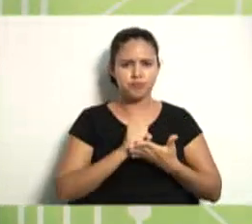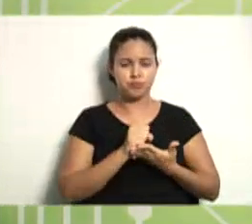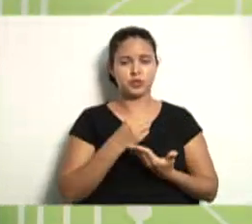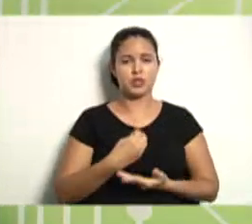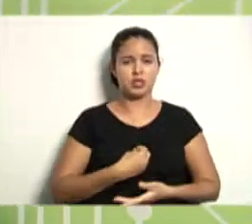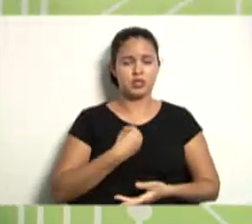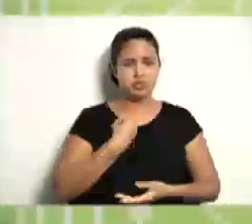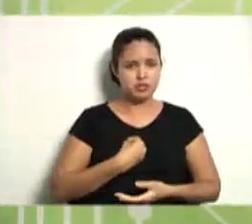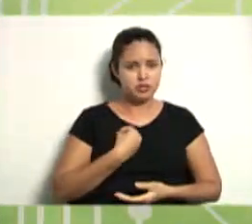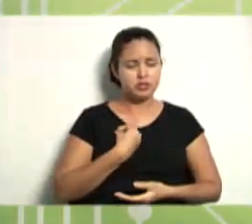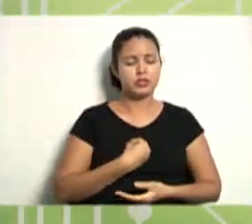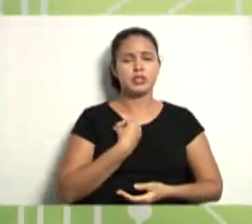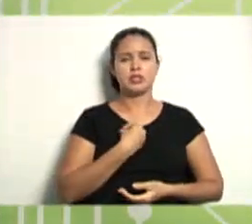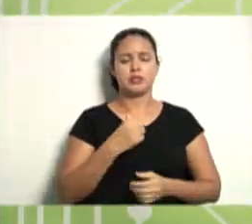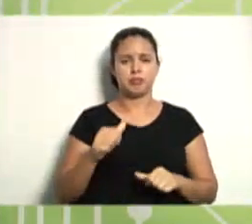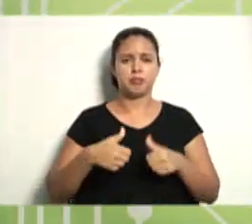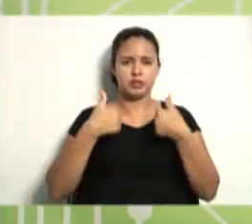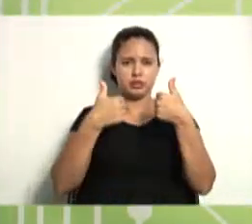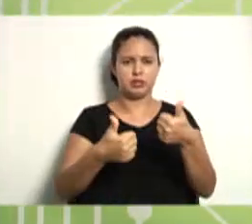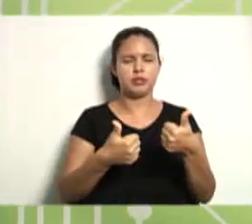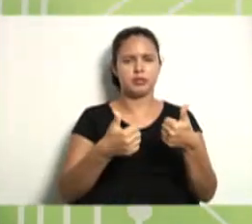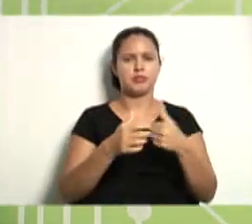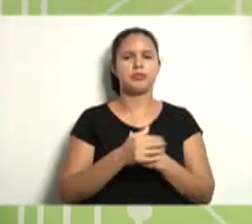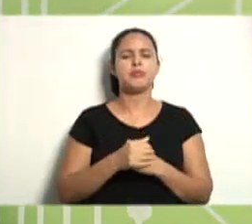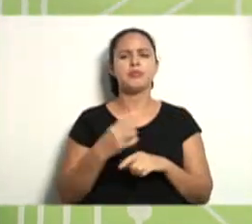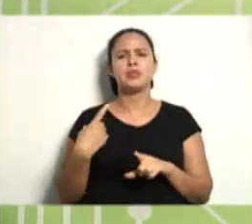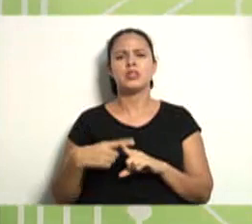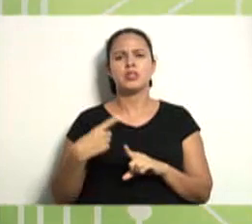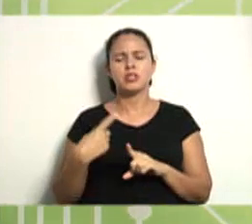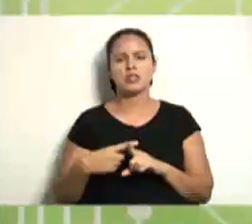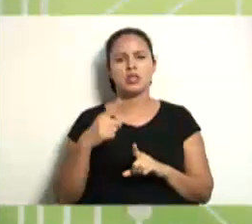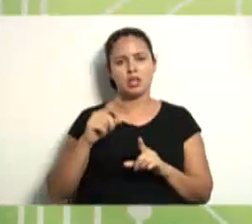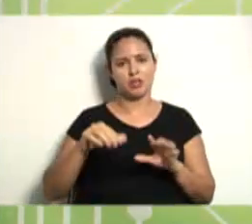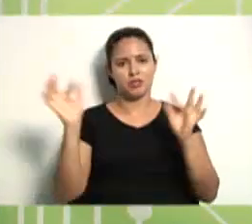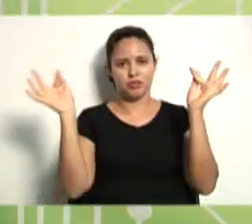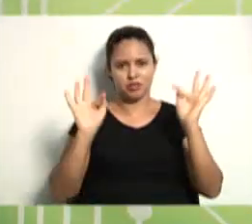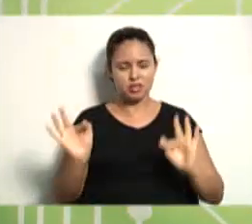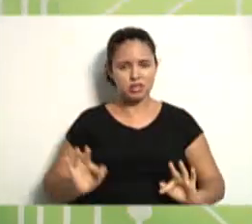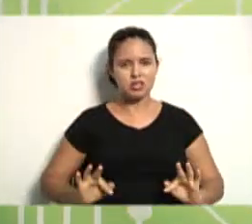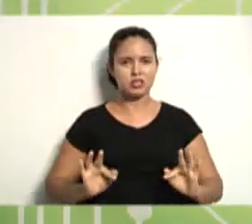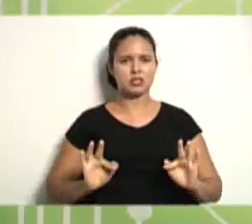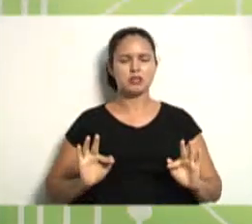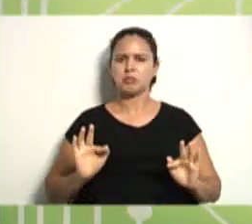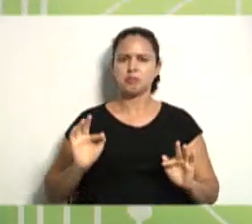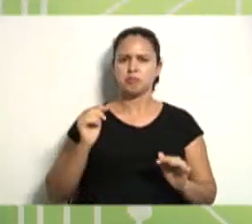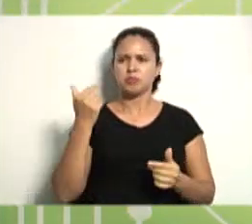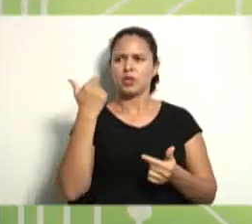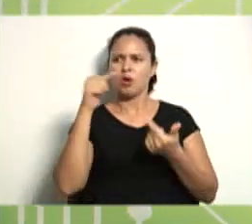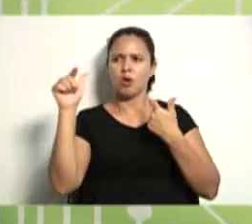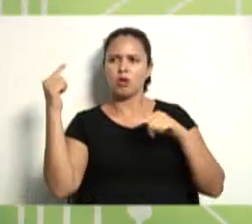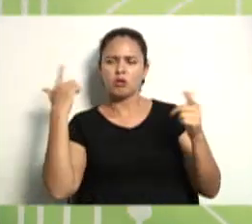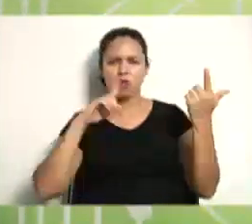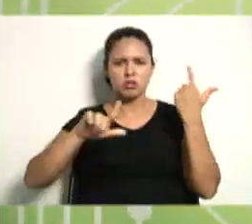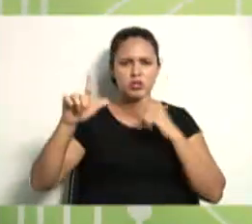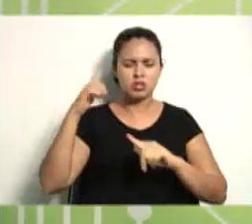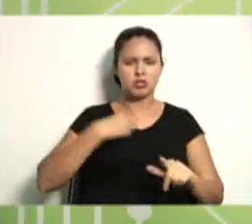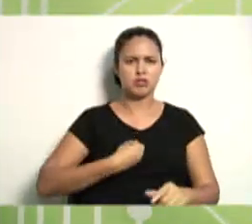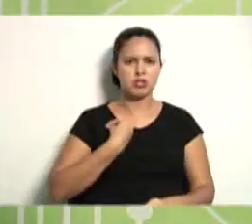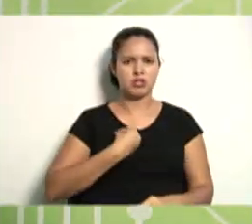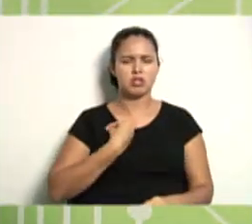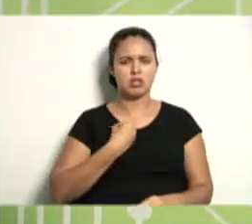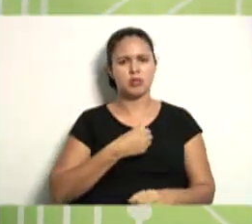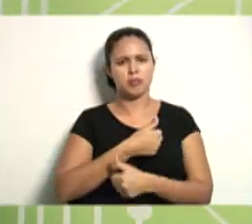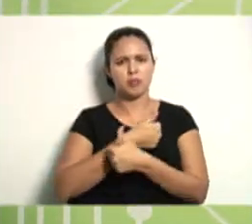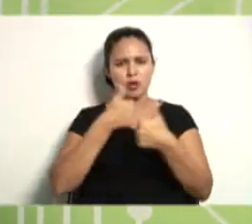nossos sonhos, de viver melhor. Por quê? Porque ser feliz, realizar sonho, viver melhor, comprar uma